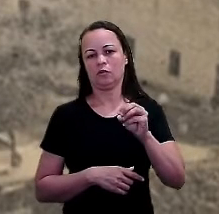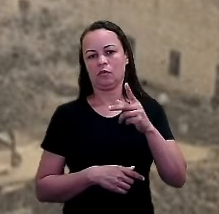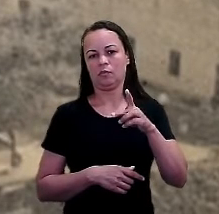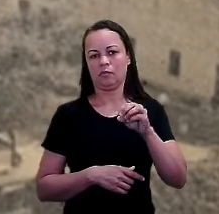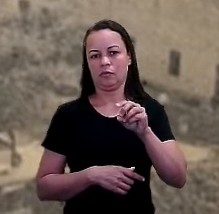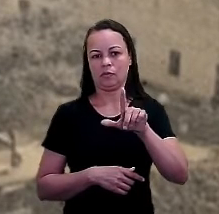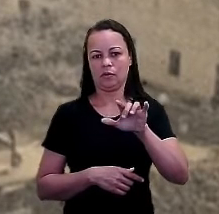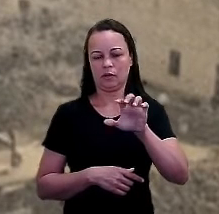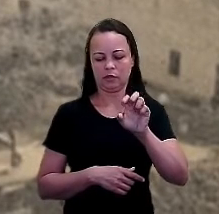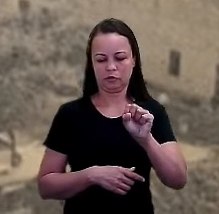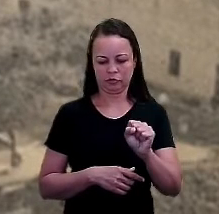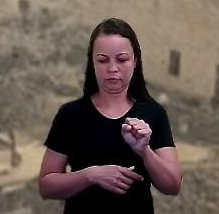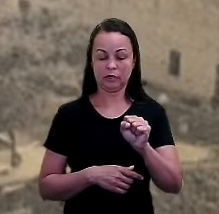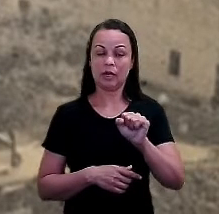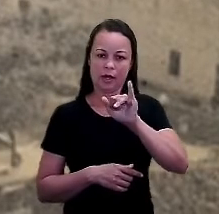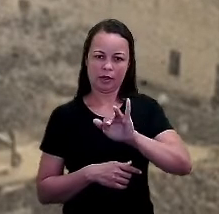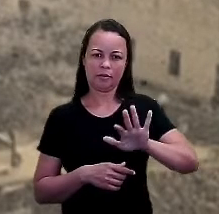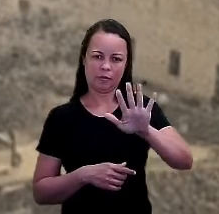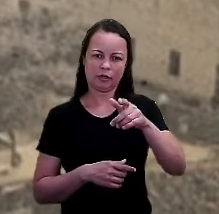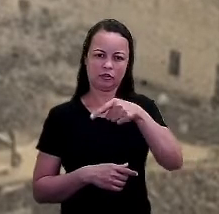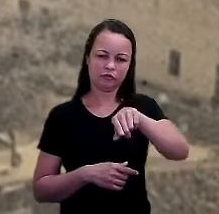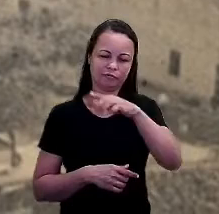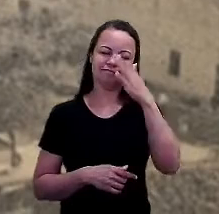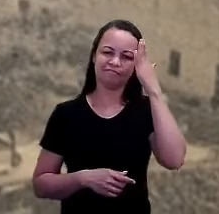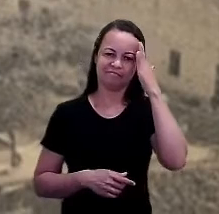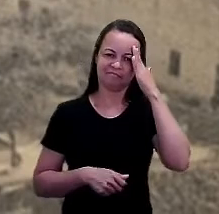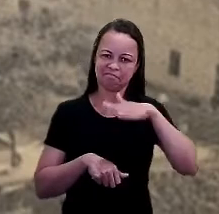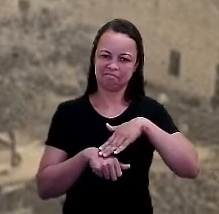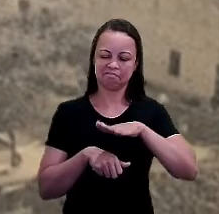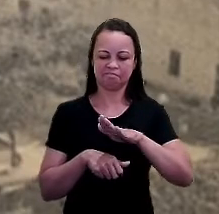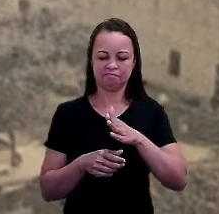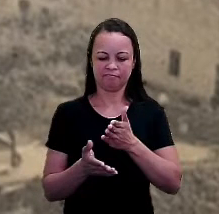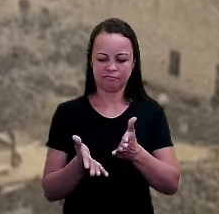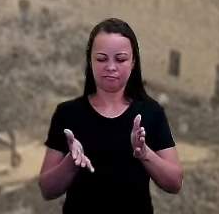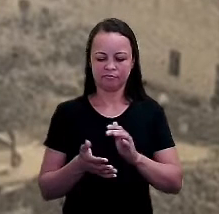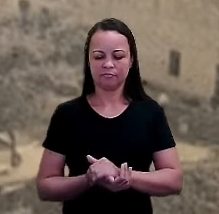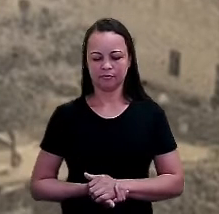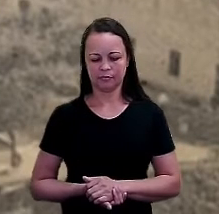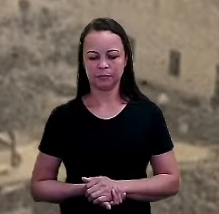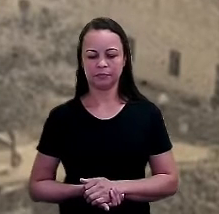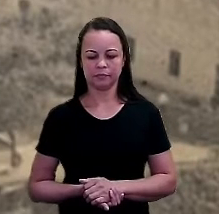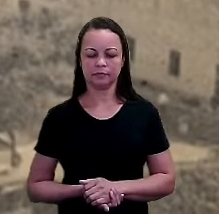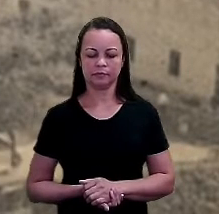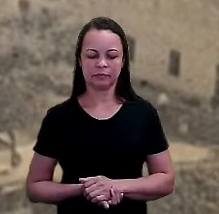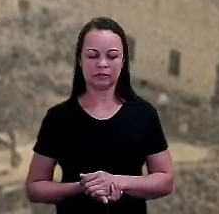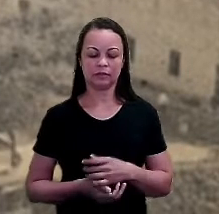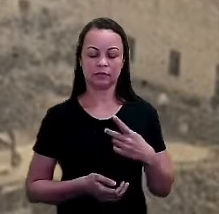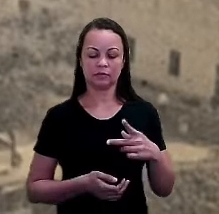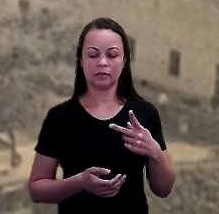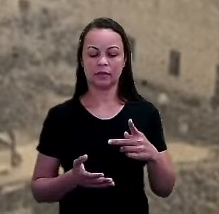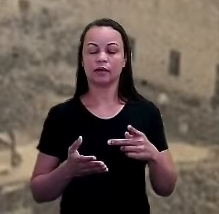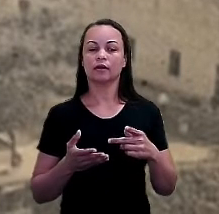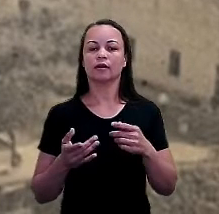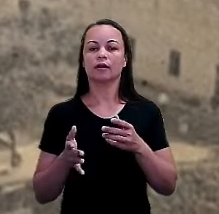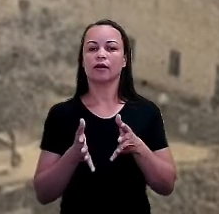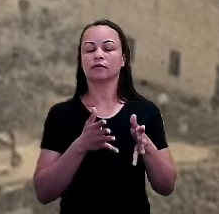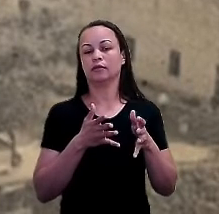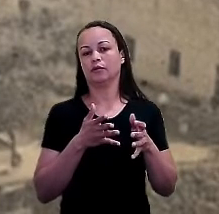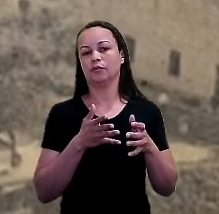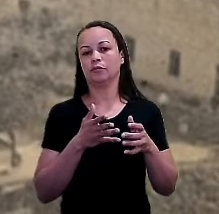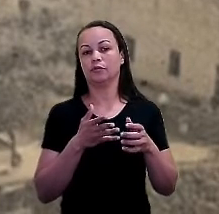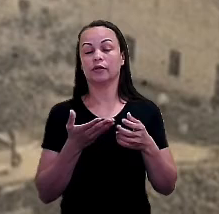A imagem, dá para vocês compreenderem bem, né? A imagem mais antiga, a nossa categoria de vila, até